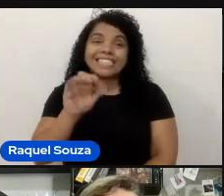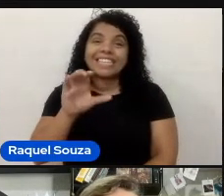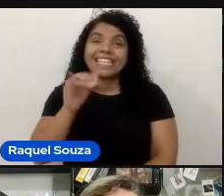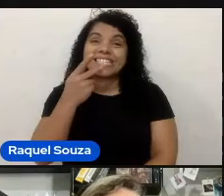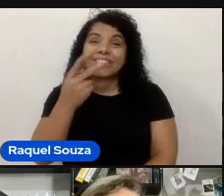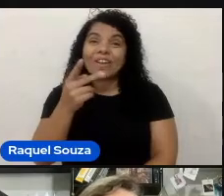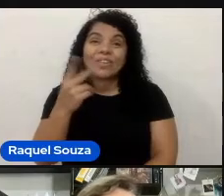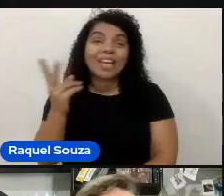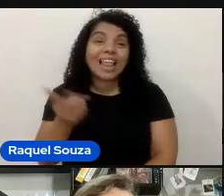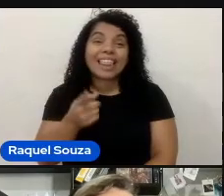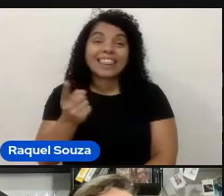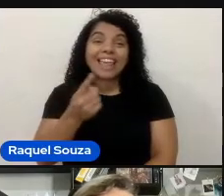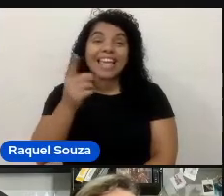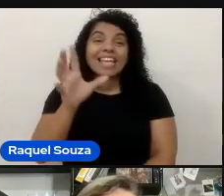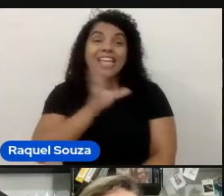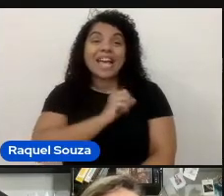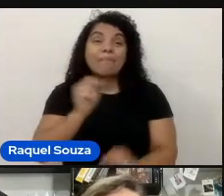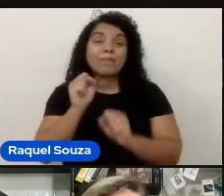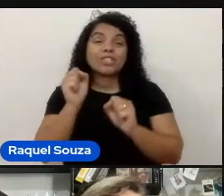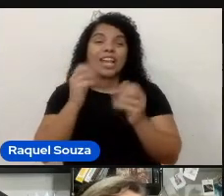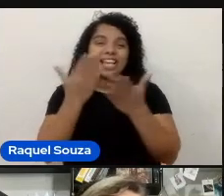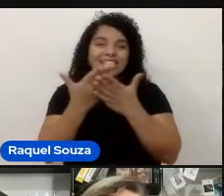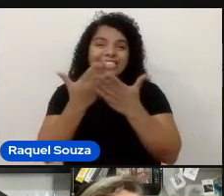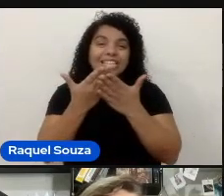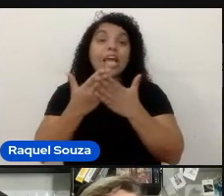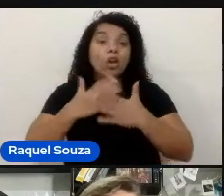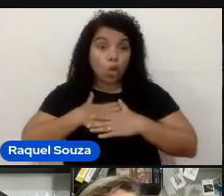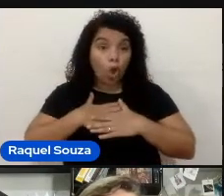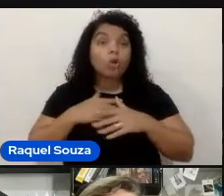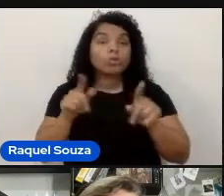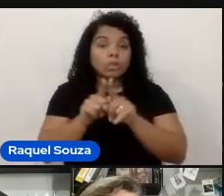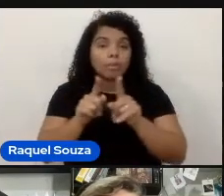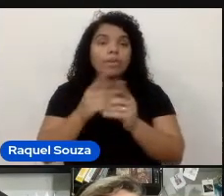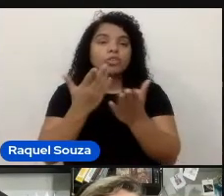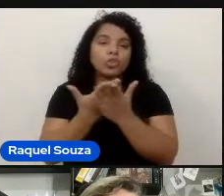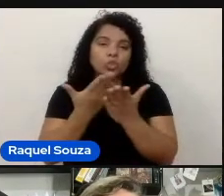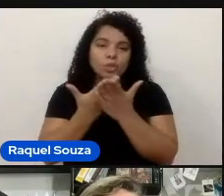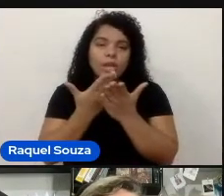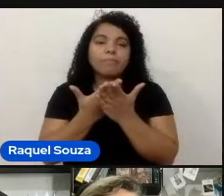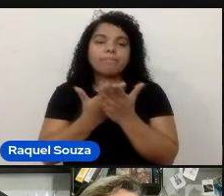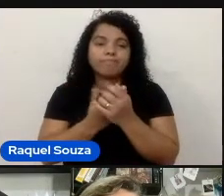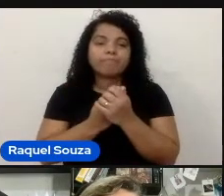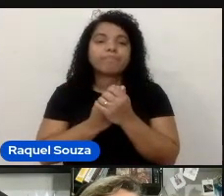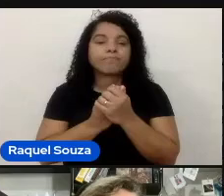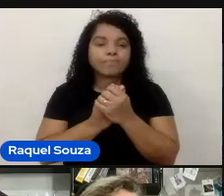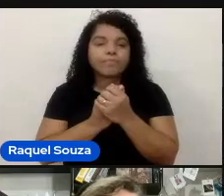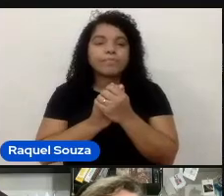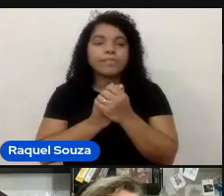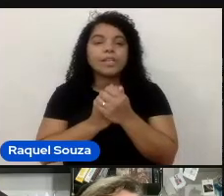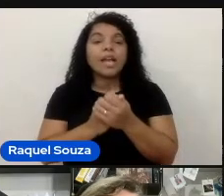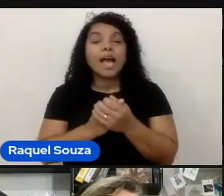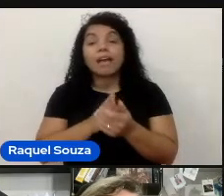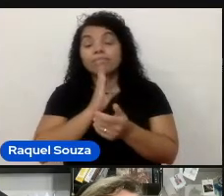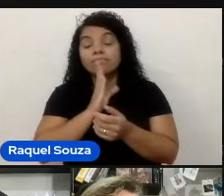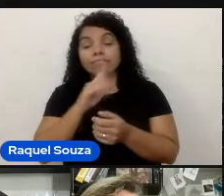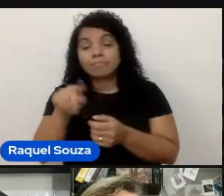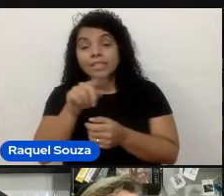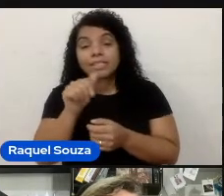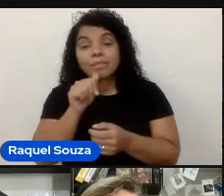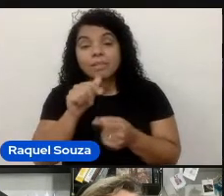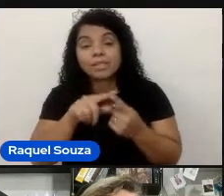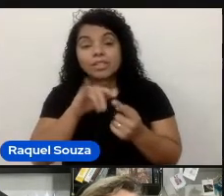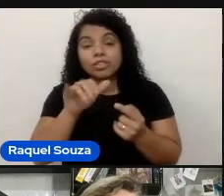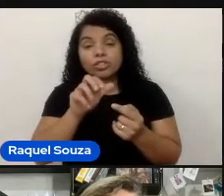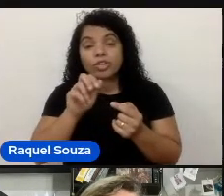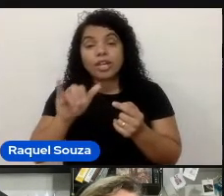eterna apaixonada por estudar, eu também gosto muito de estudar. Conheci essas meninas maravilhosas, a Jéssica eu conheci